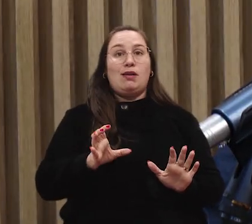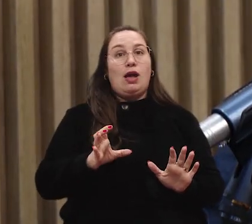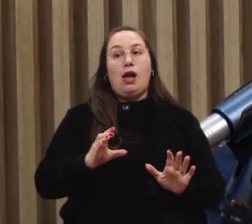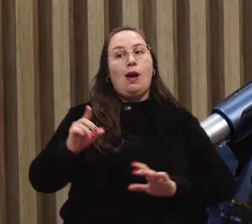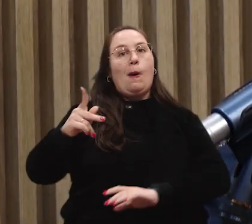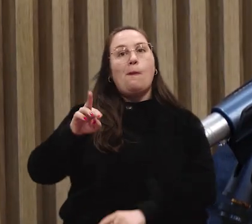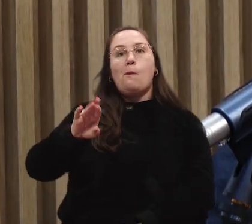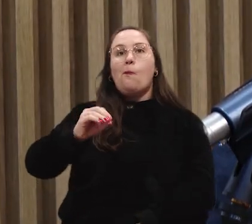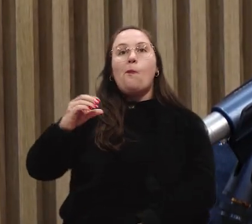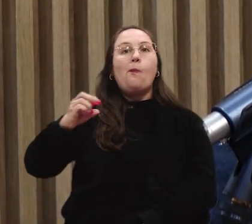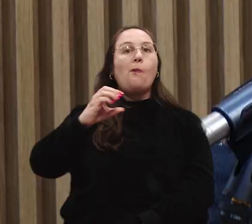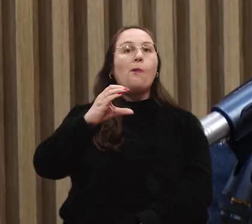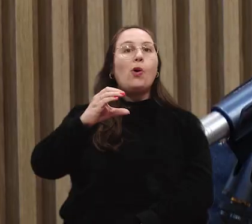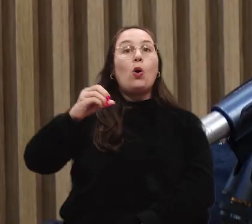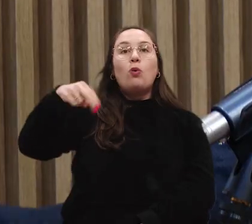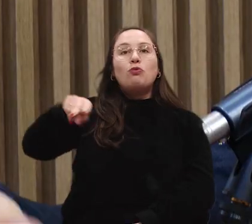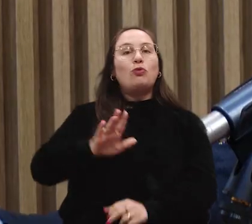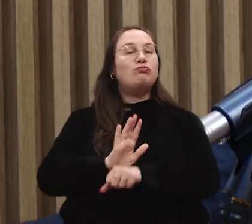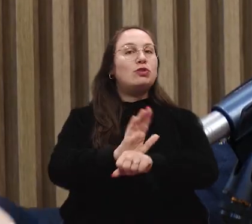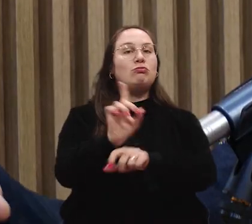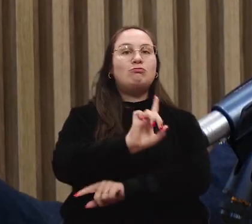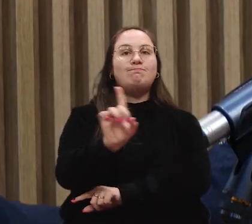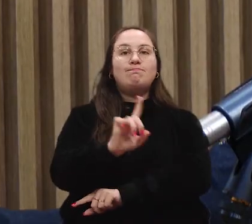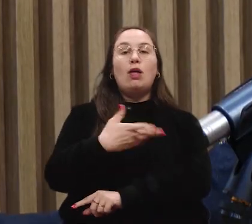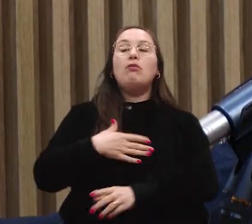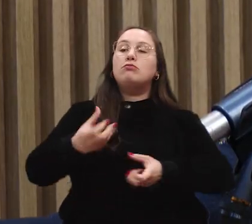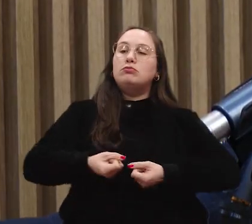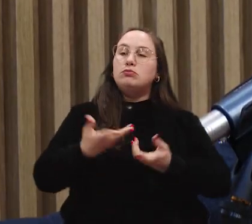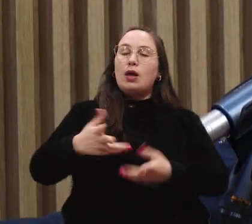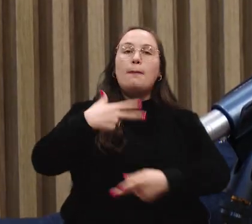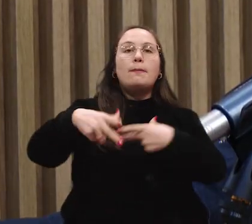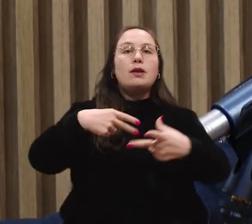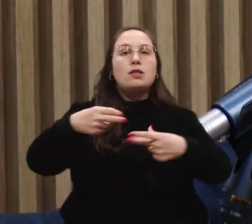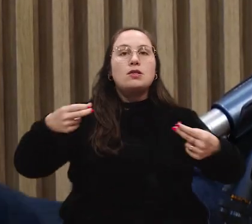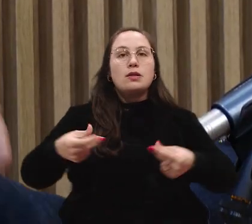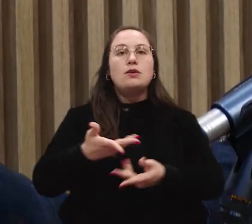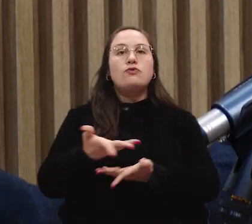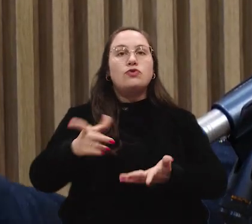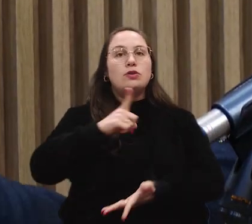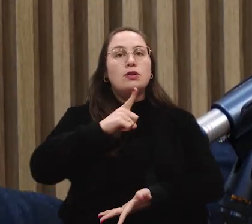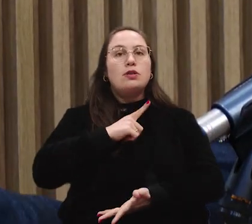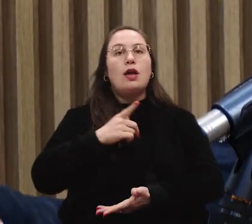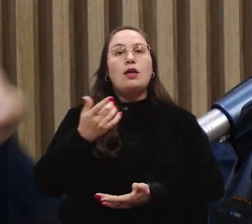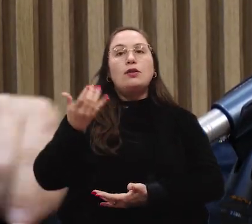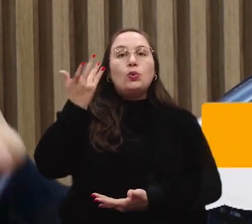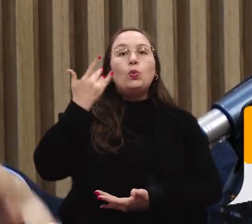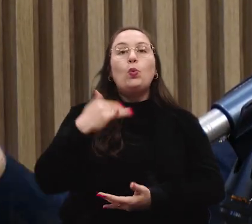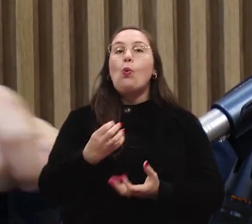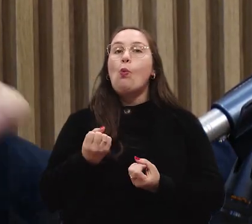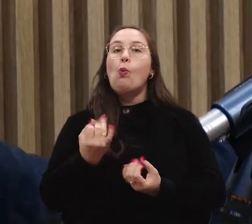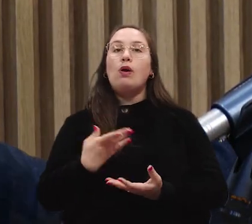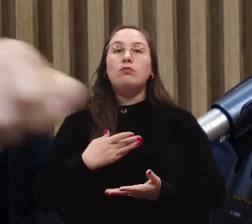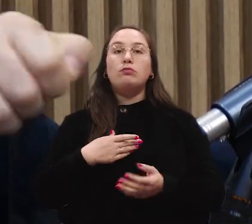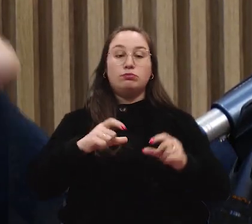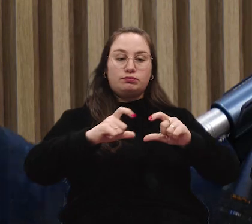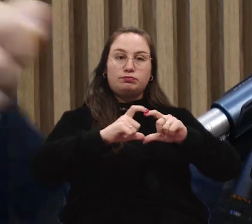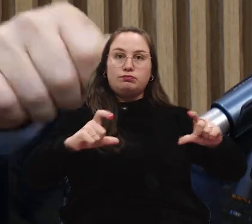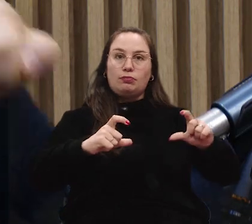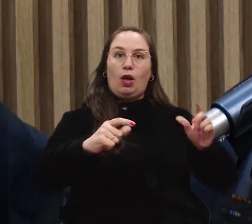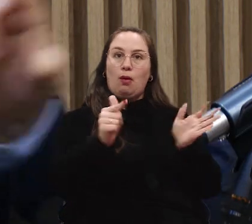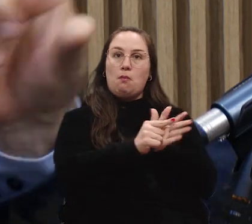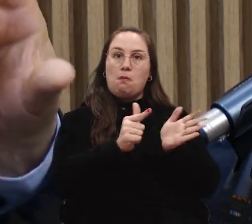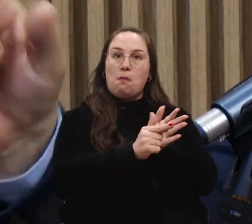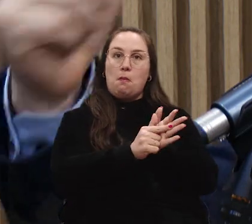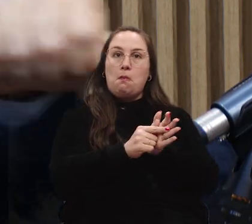vai poder auxiliar nessa questão. Então, por isso a importância que dê o presente, eles normalmente falam que tem tantos dias para trocar. Então, coloca para mim, por favor, atrás